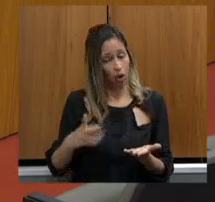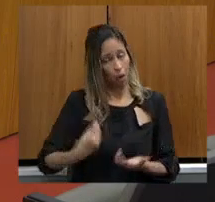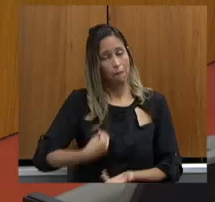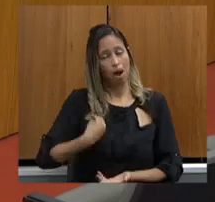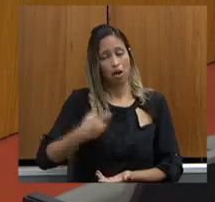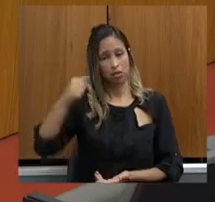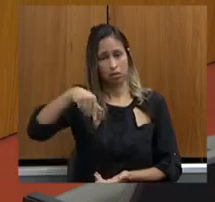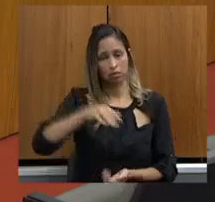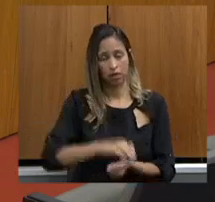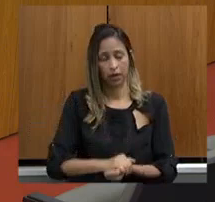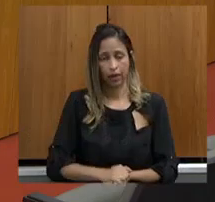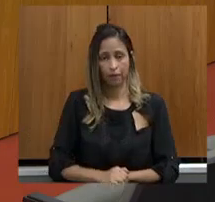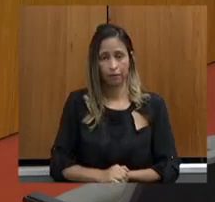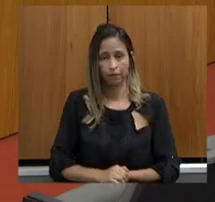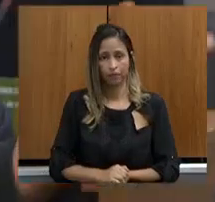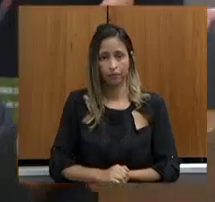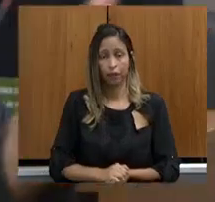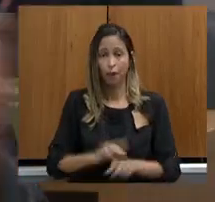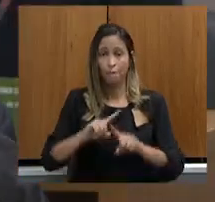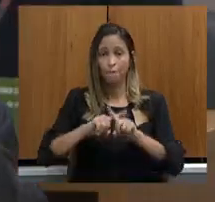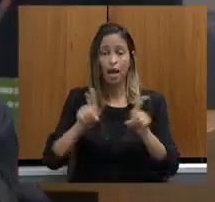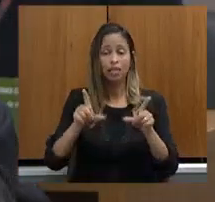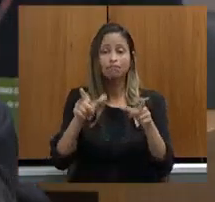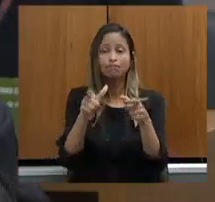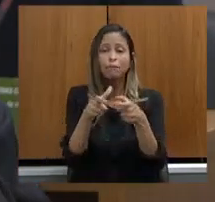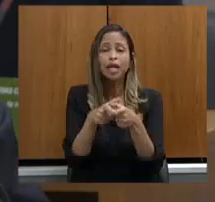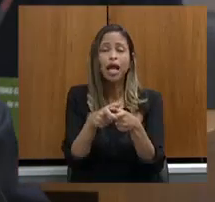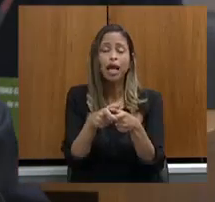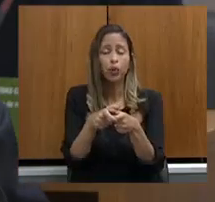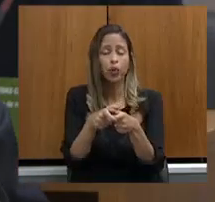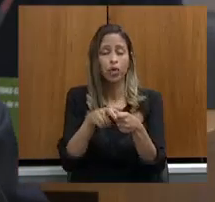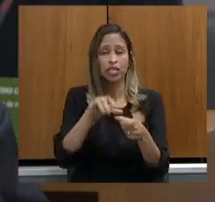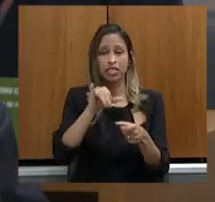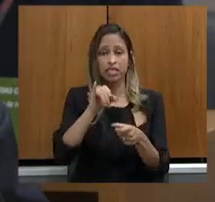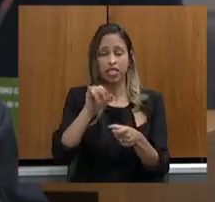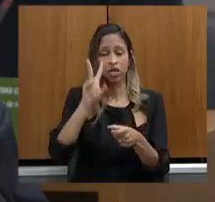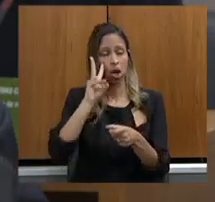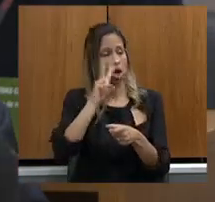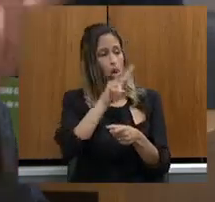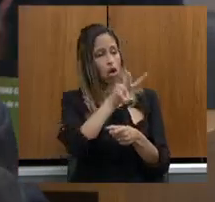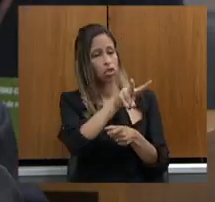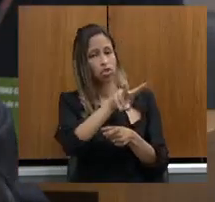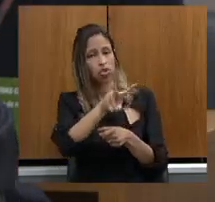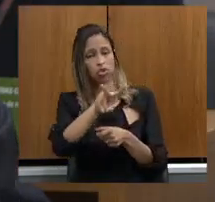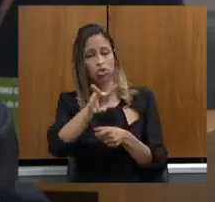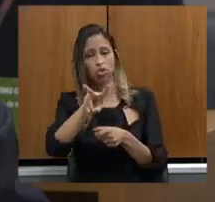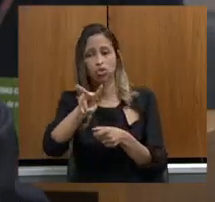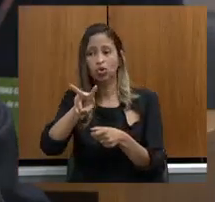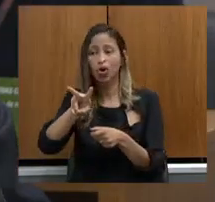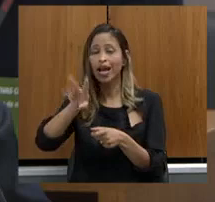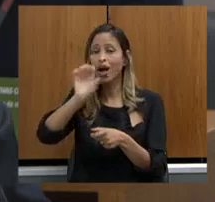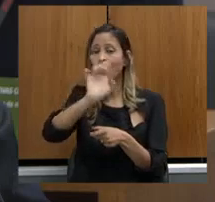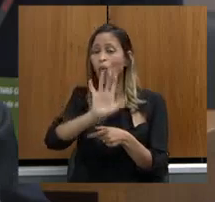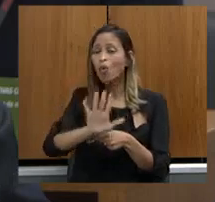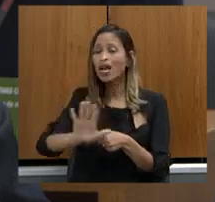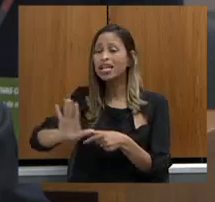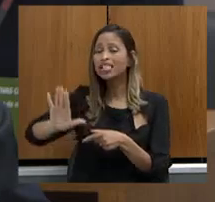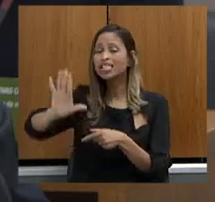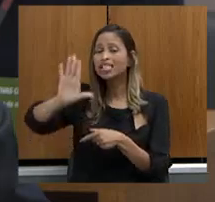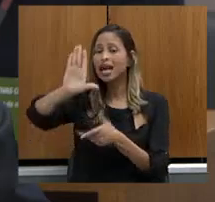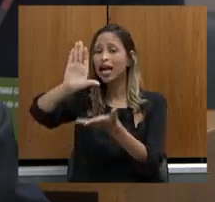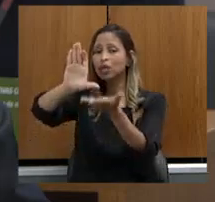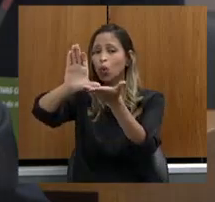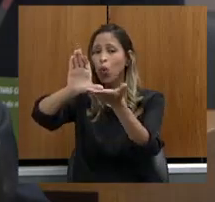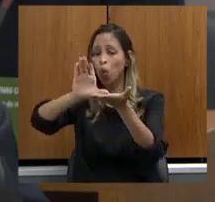participa mas é uma questão pequena se nós olharmos para o montante do estado tem para